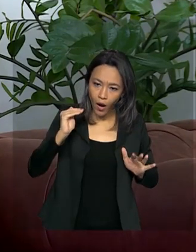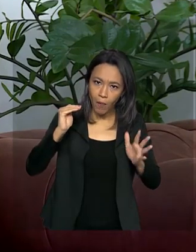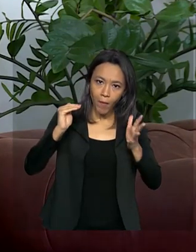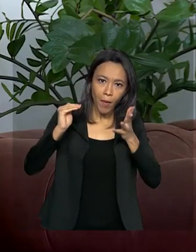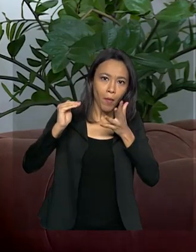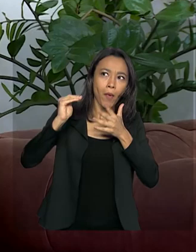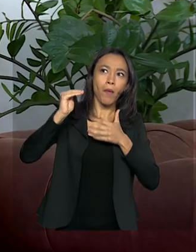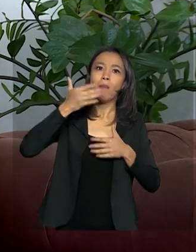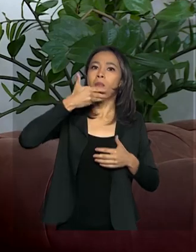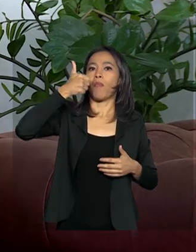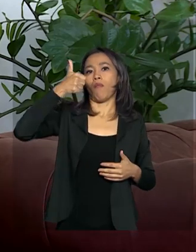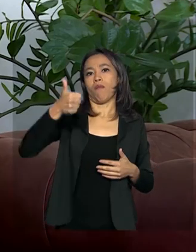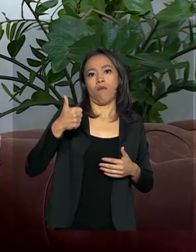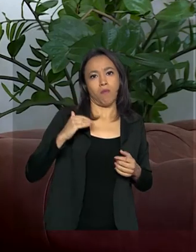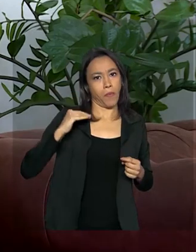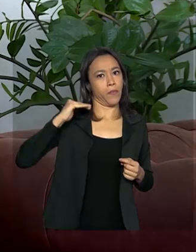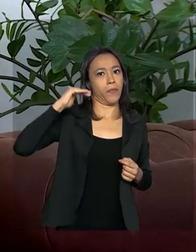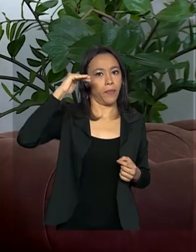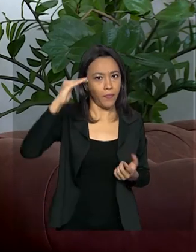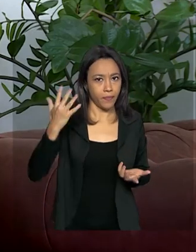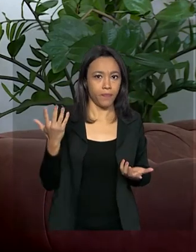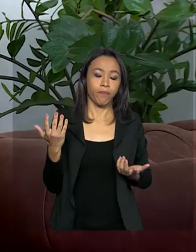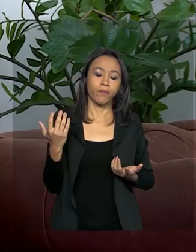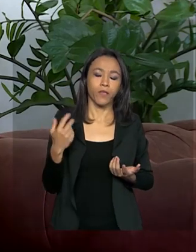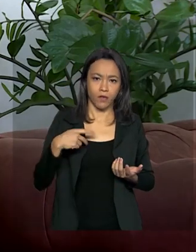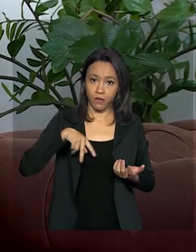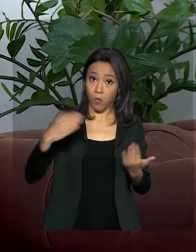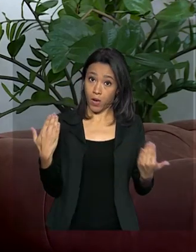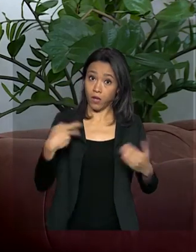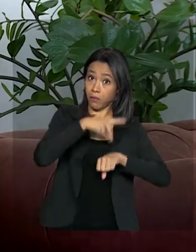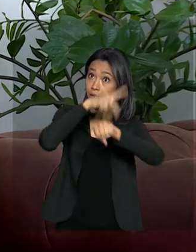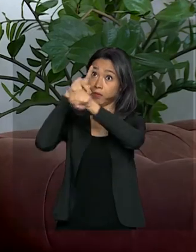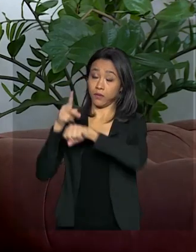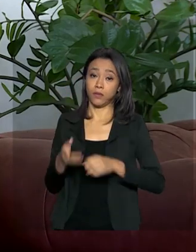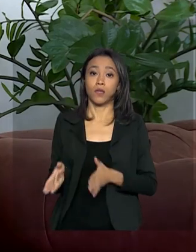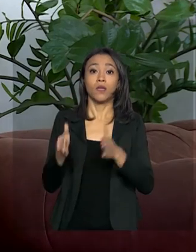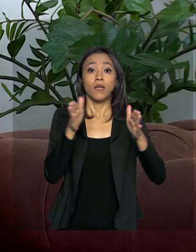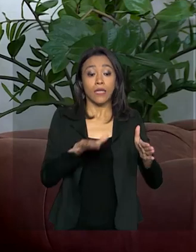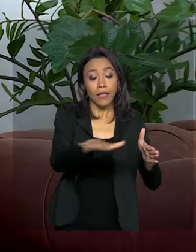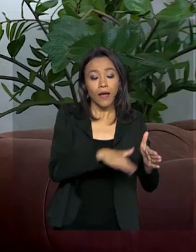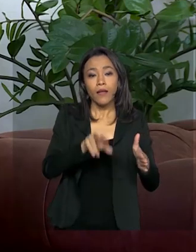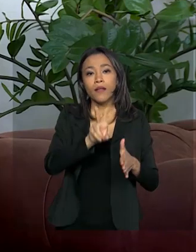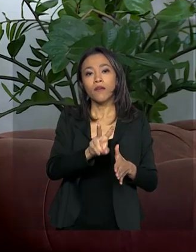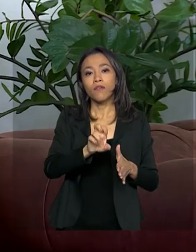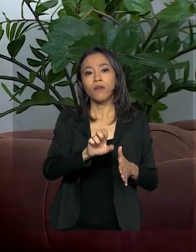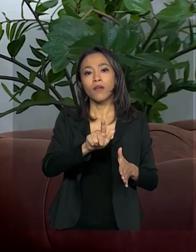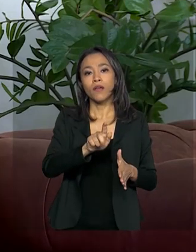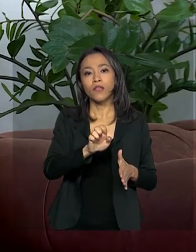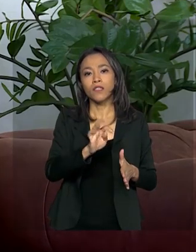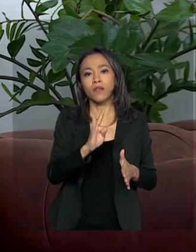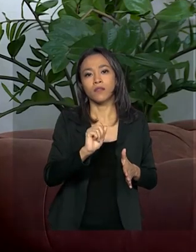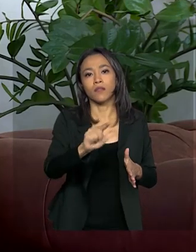dessa cadeia na parte aí de da parte vegetal também nós temos aí um